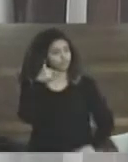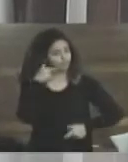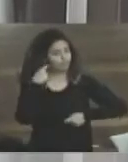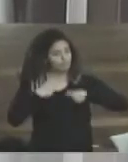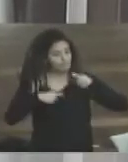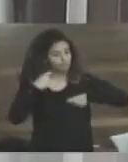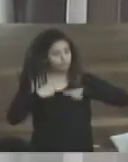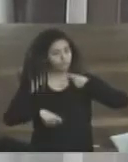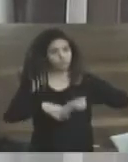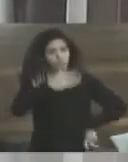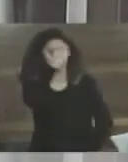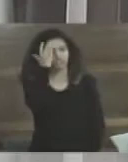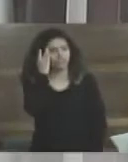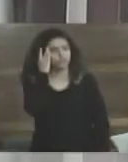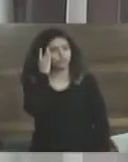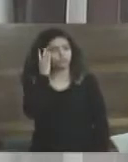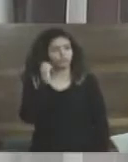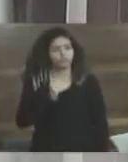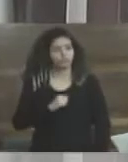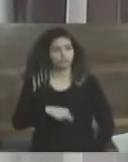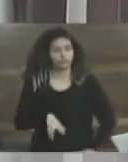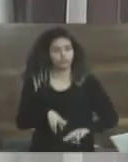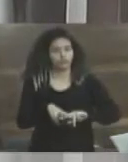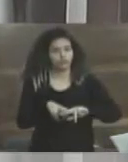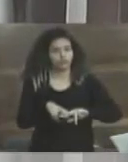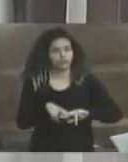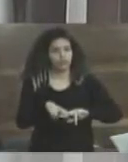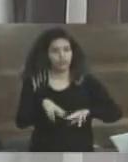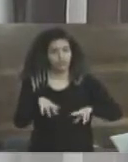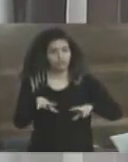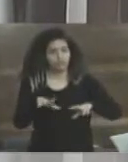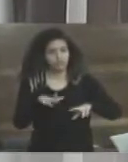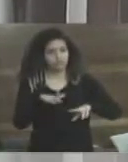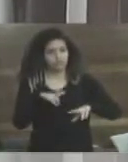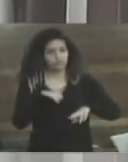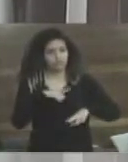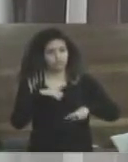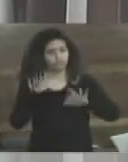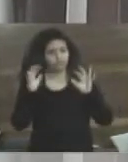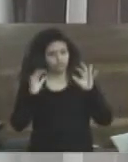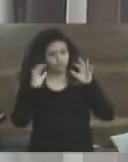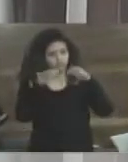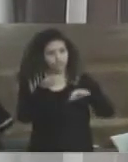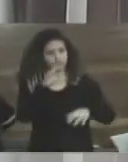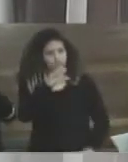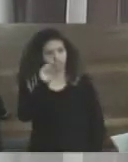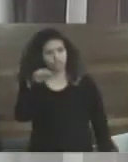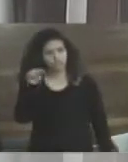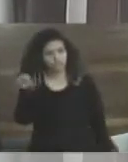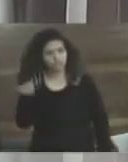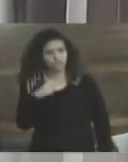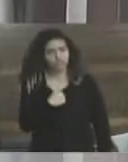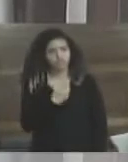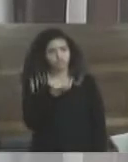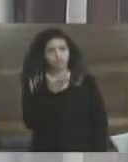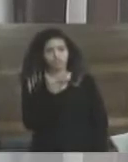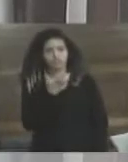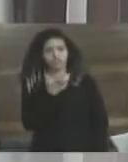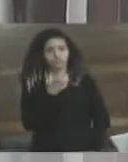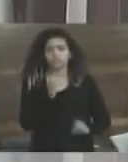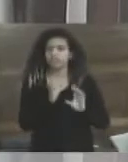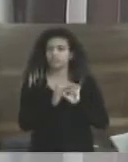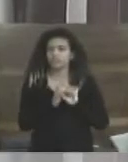lá, incansável, quando teve a invasão pelo Exército Brasileiro na companhia. E eu queria dar